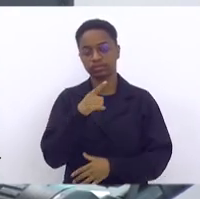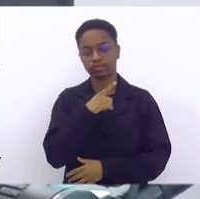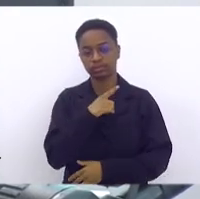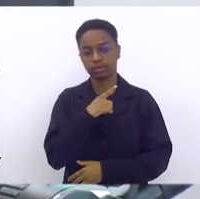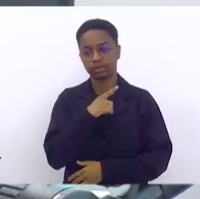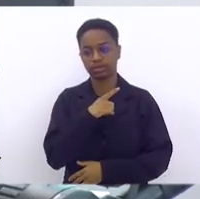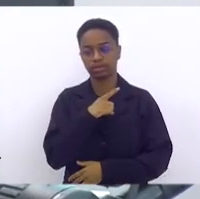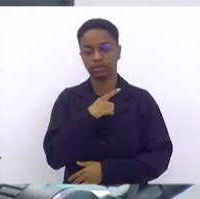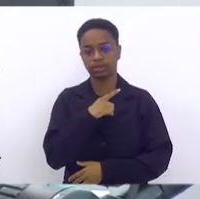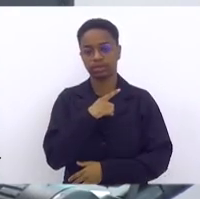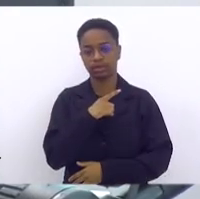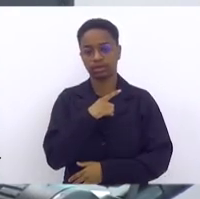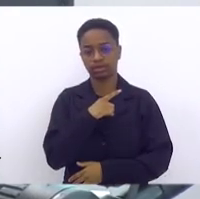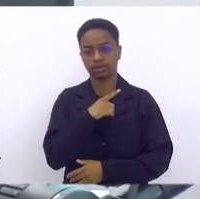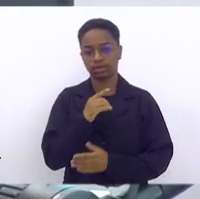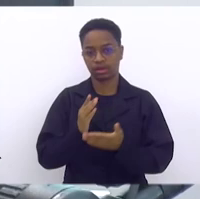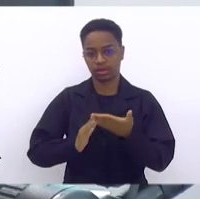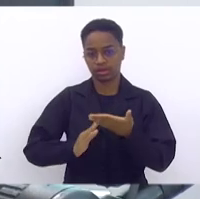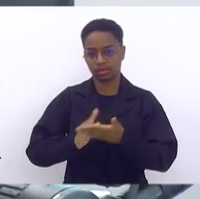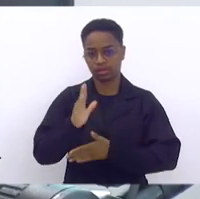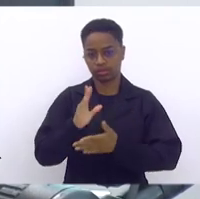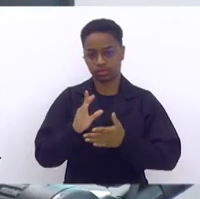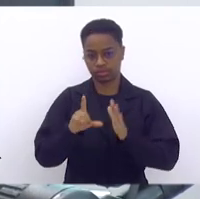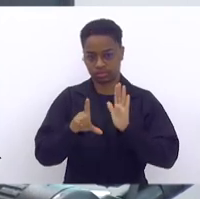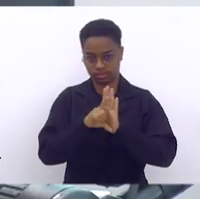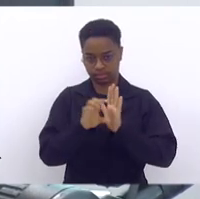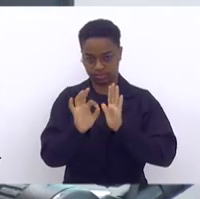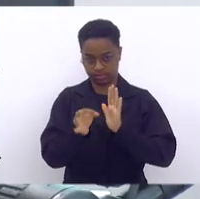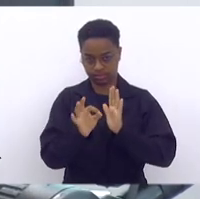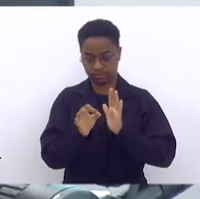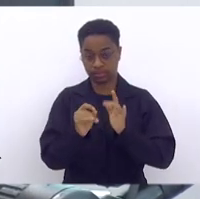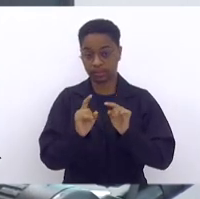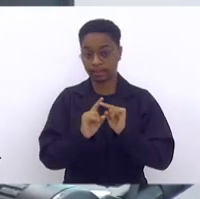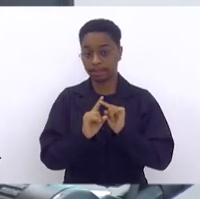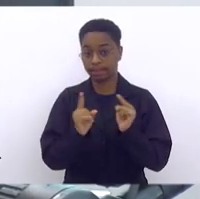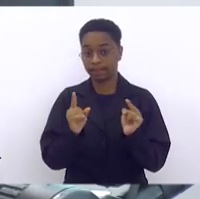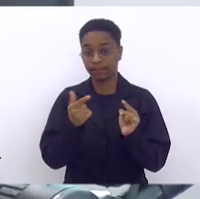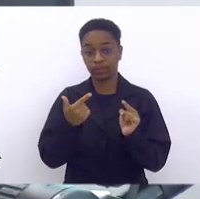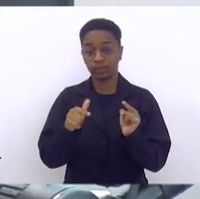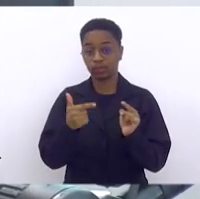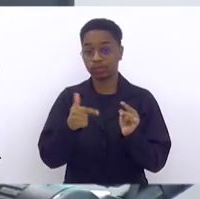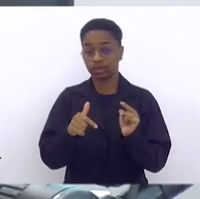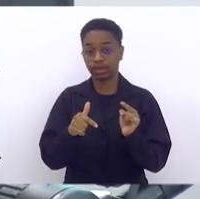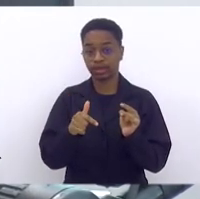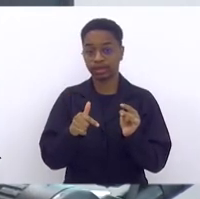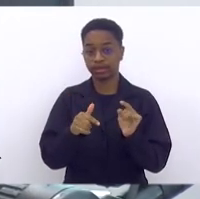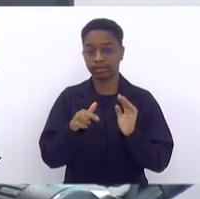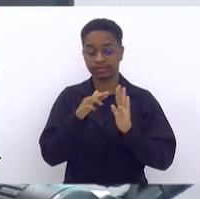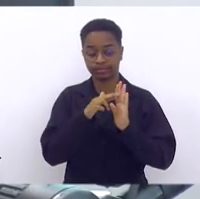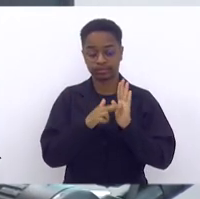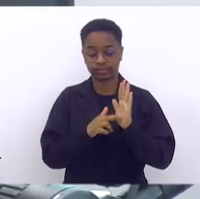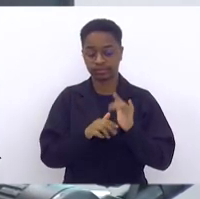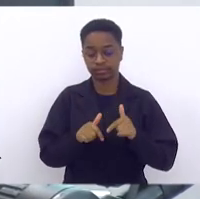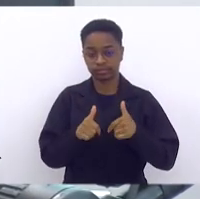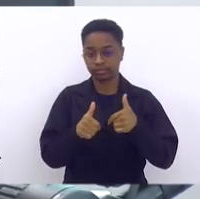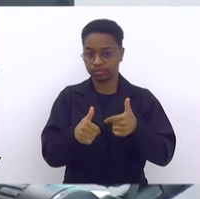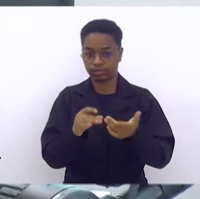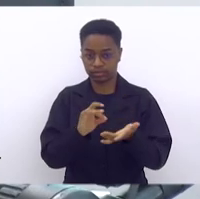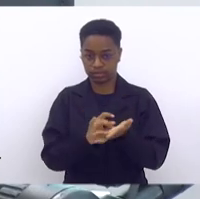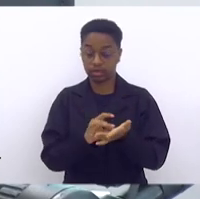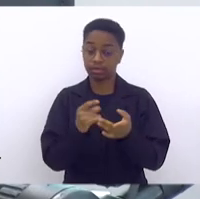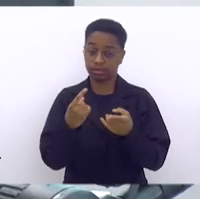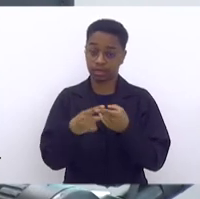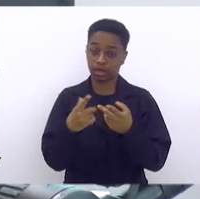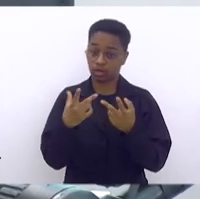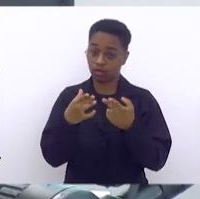a sanção da lei, né? Mas você não tem a regulamentação da lei, que é exatamente esse